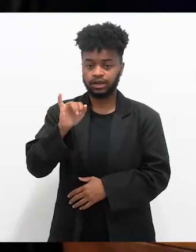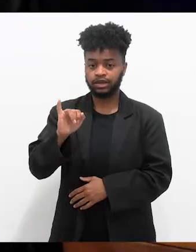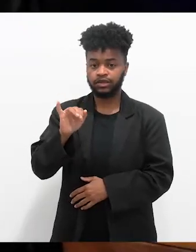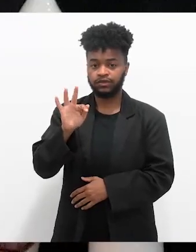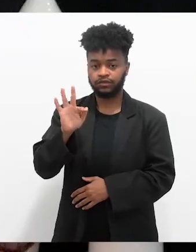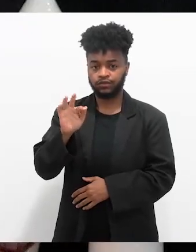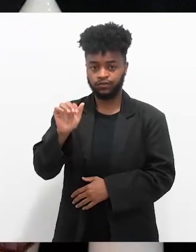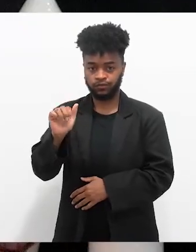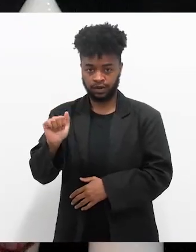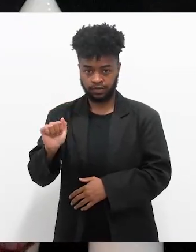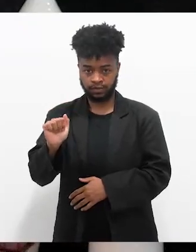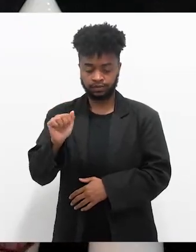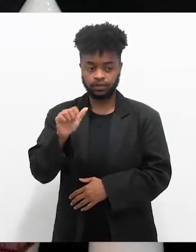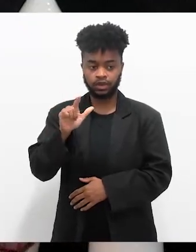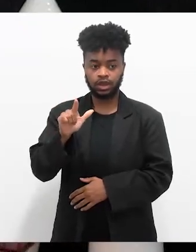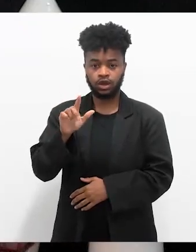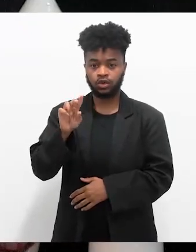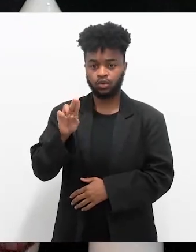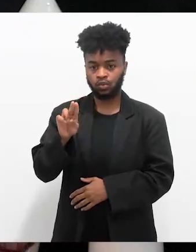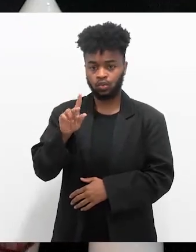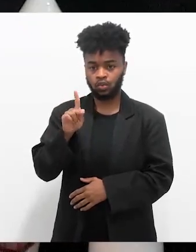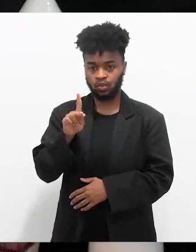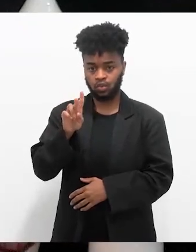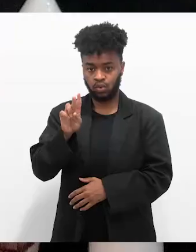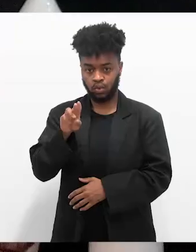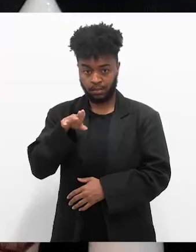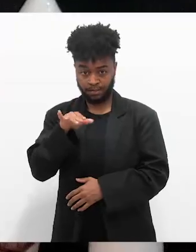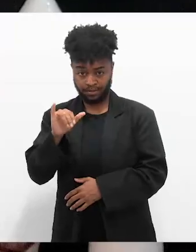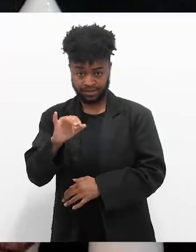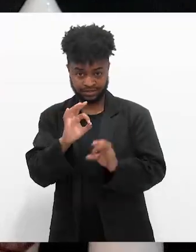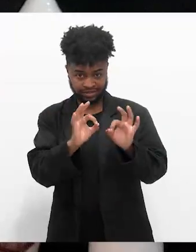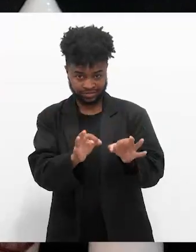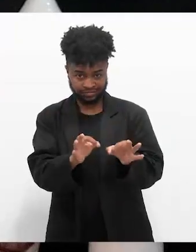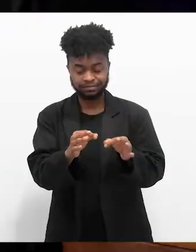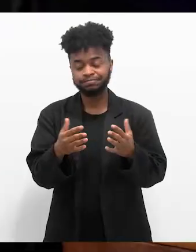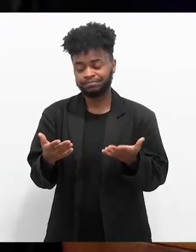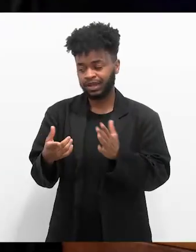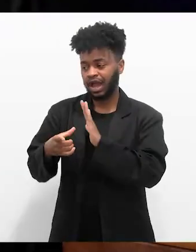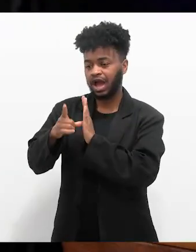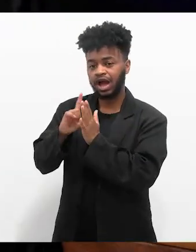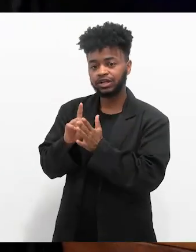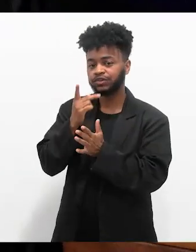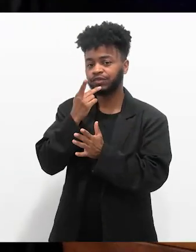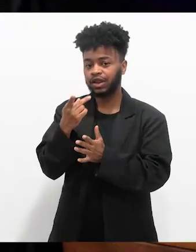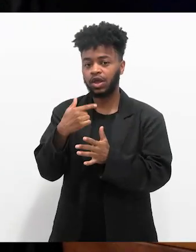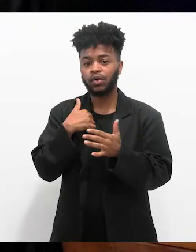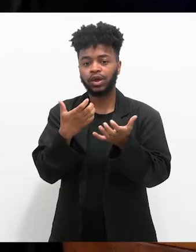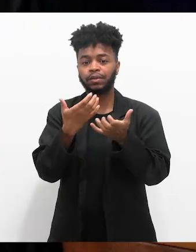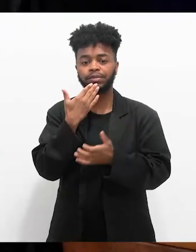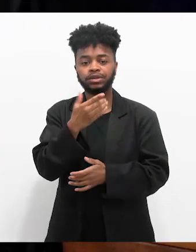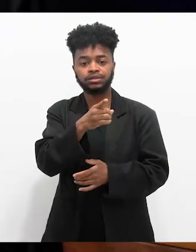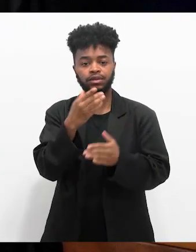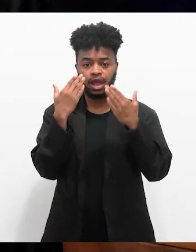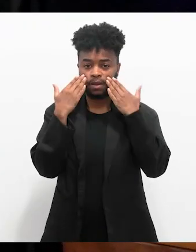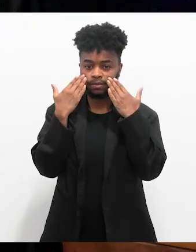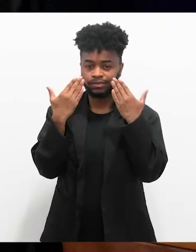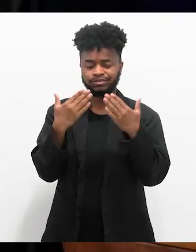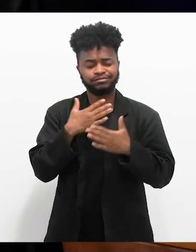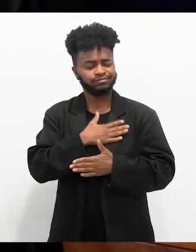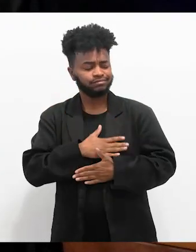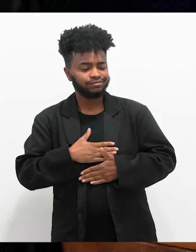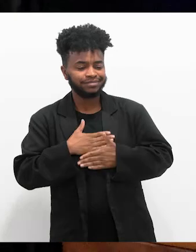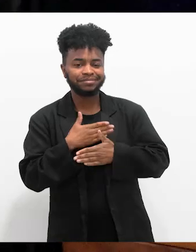exatamente. Então tá. Então, antes da gente falar do enredo, eu queria que você se apresentasse. Sim. Mais uma vez, uma honra imensa estar aqui com